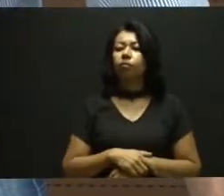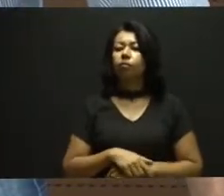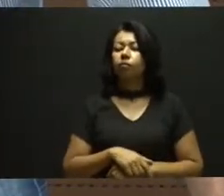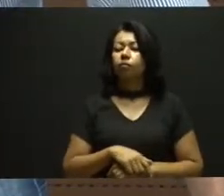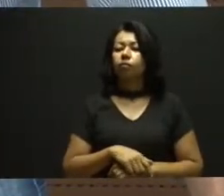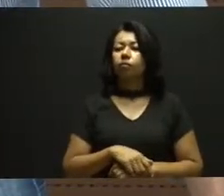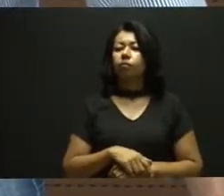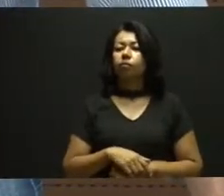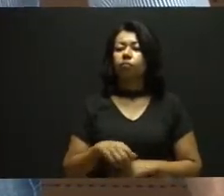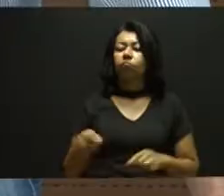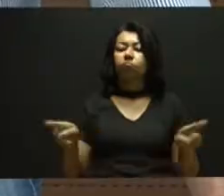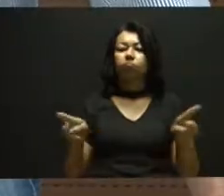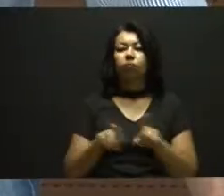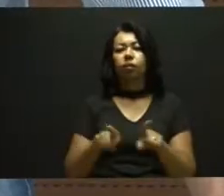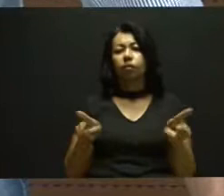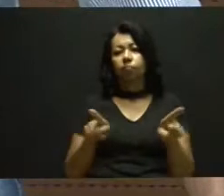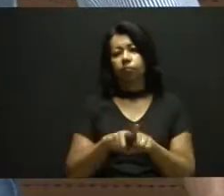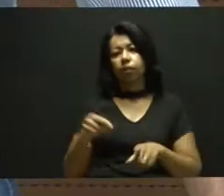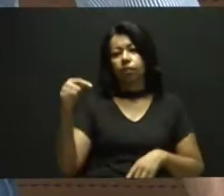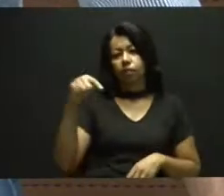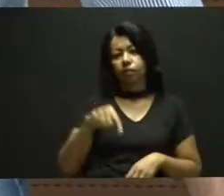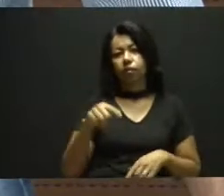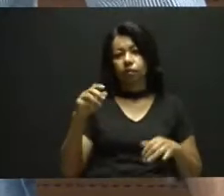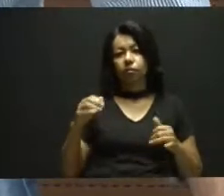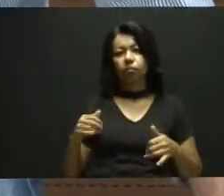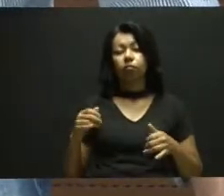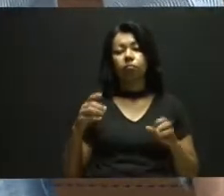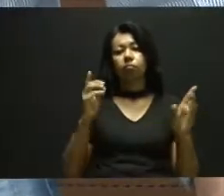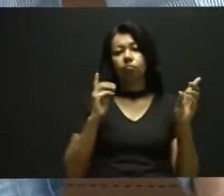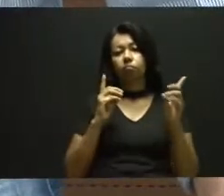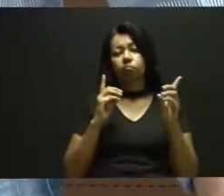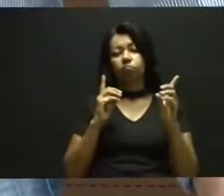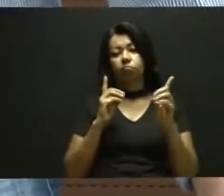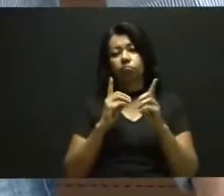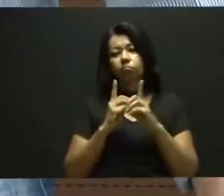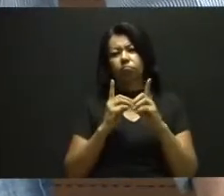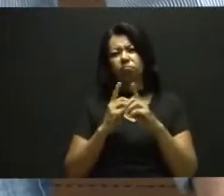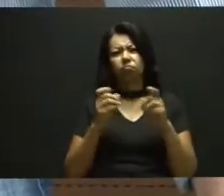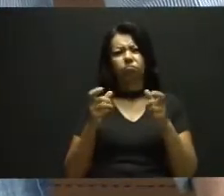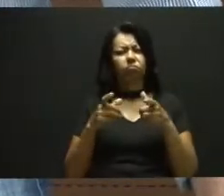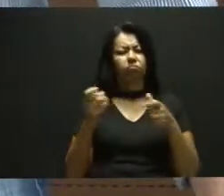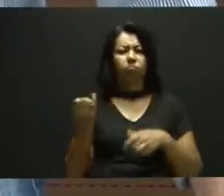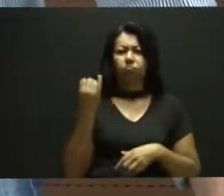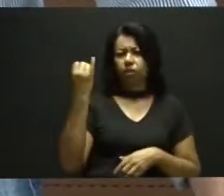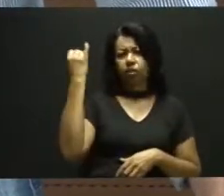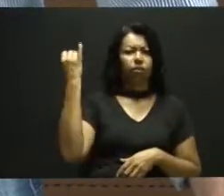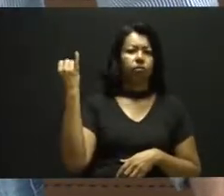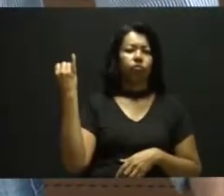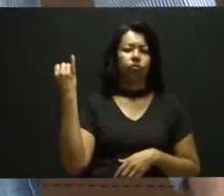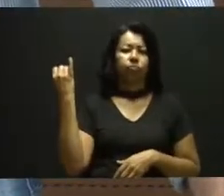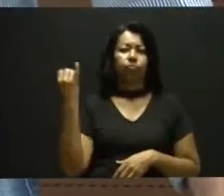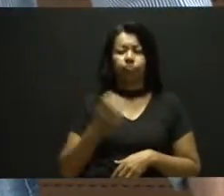também estou aqui num evento de tão grande importância